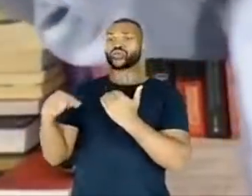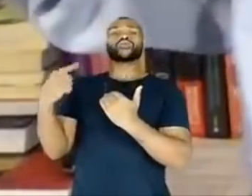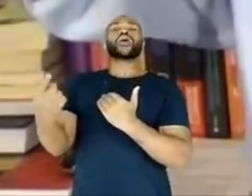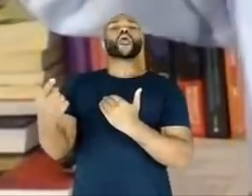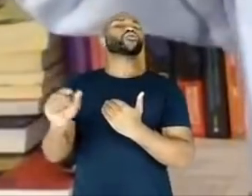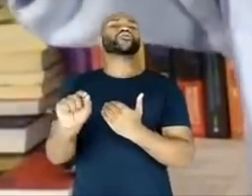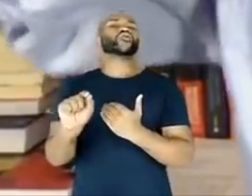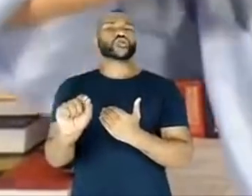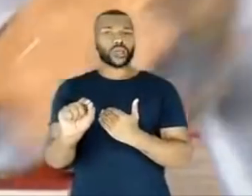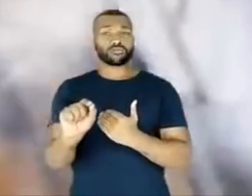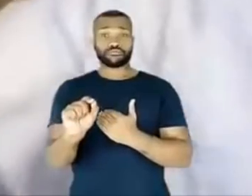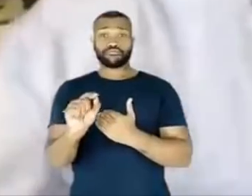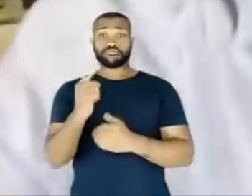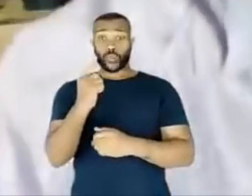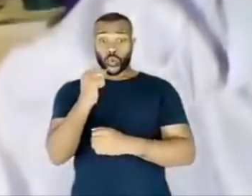ano